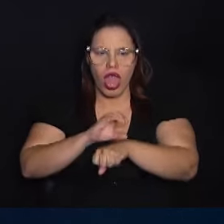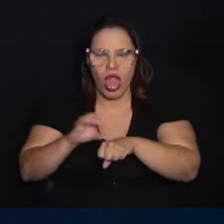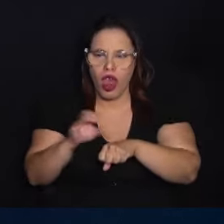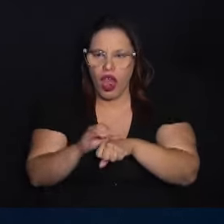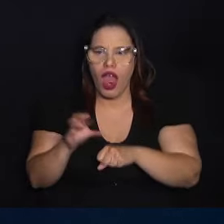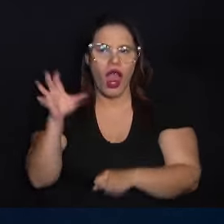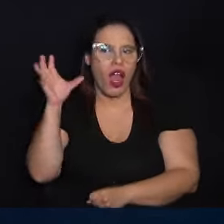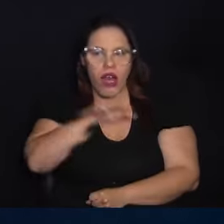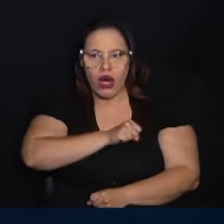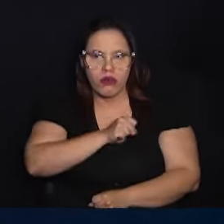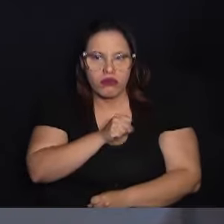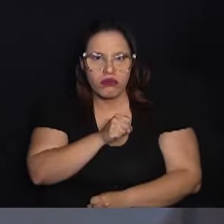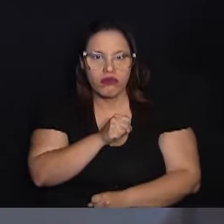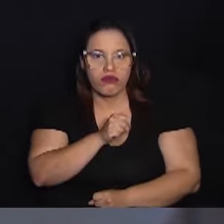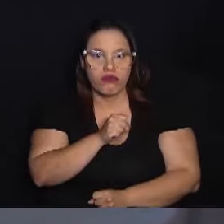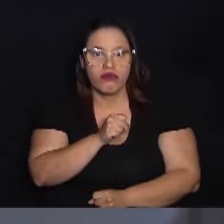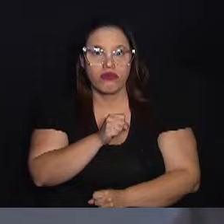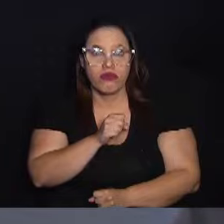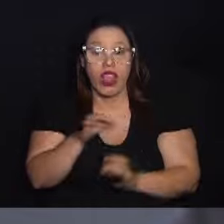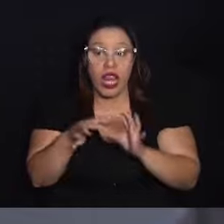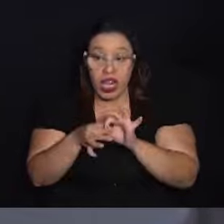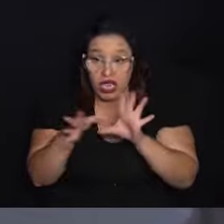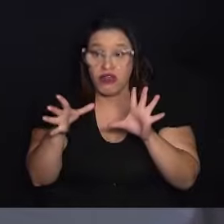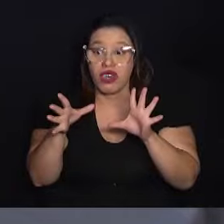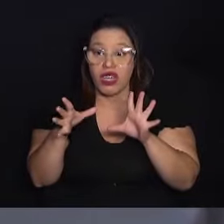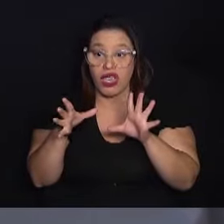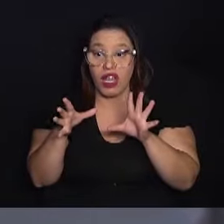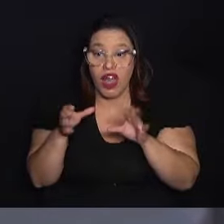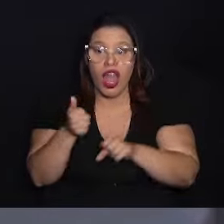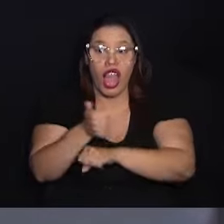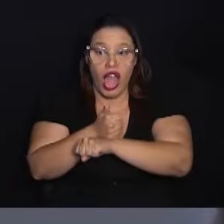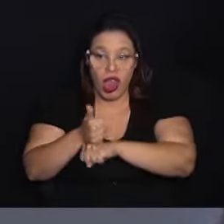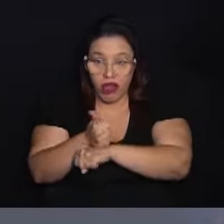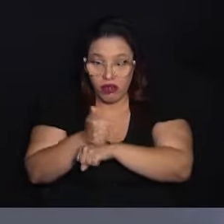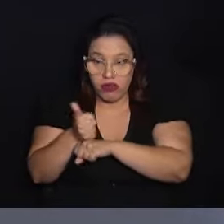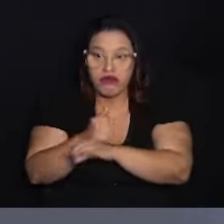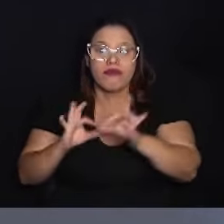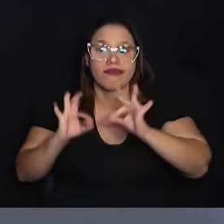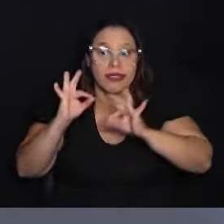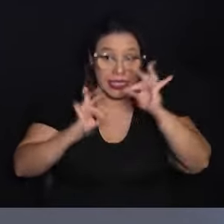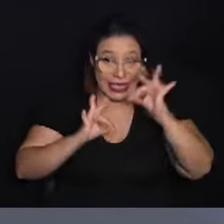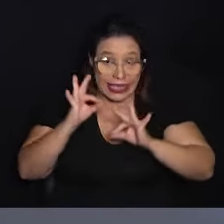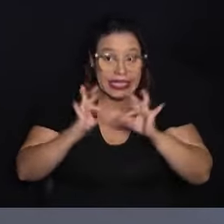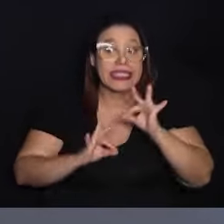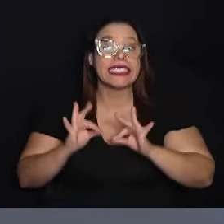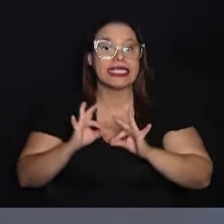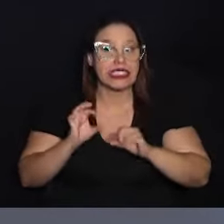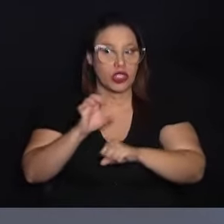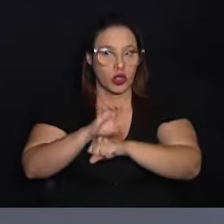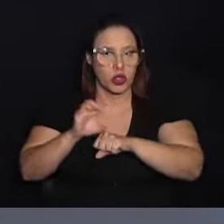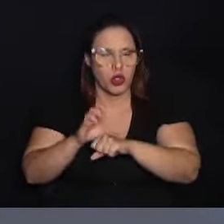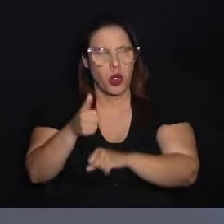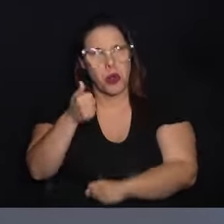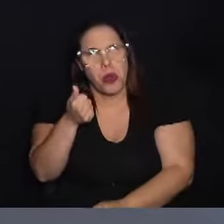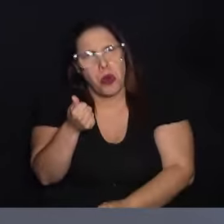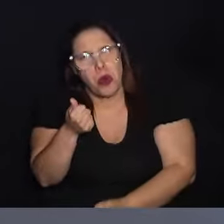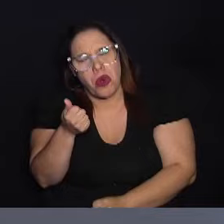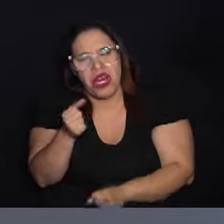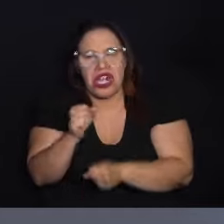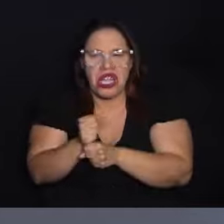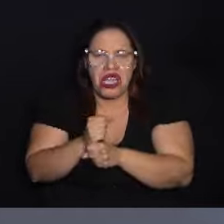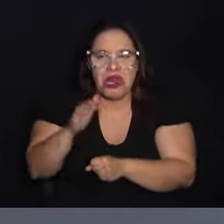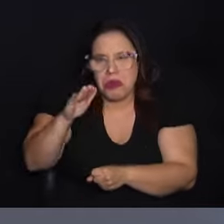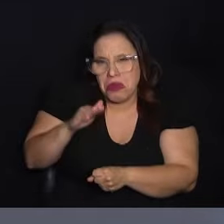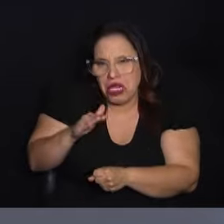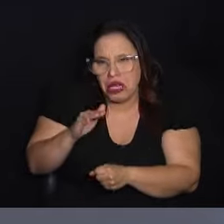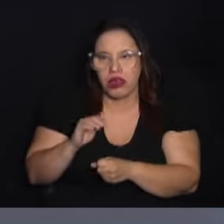e tecnologia da informação. Desde cursos mais rápidos, a qual nós chamamos dos cursos livres, até a formação, a habilitação